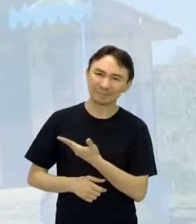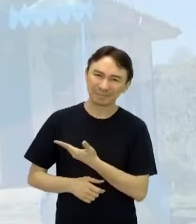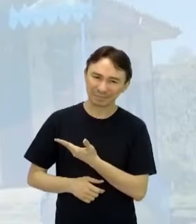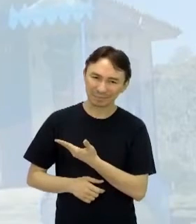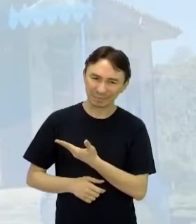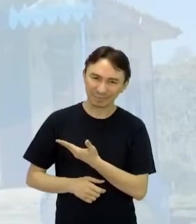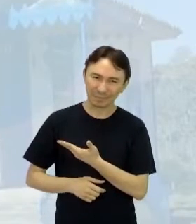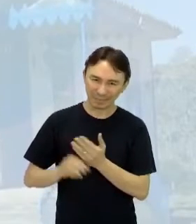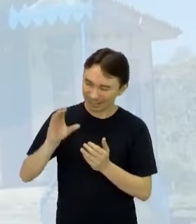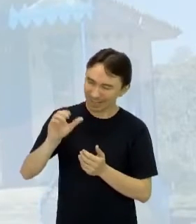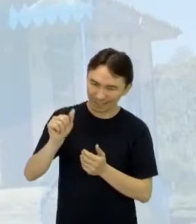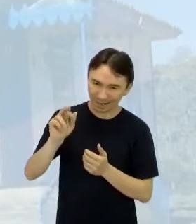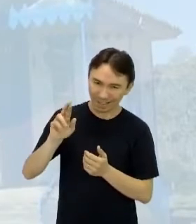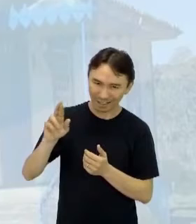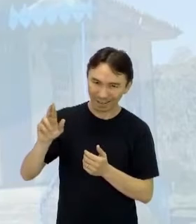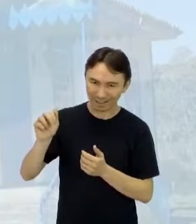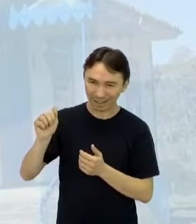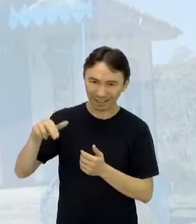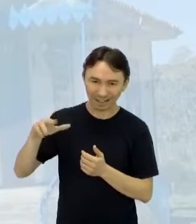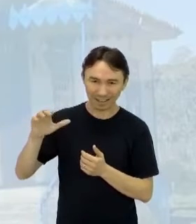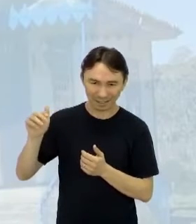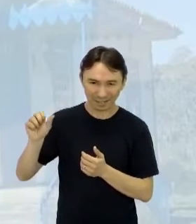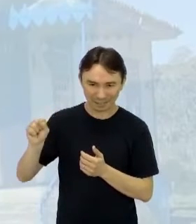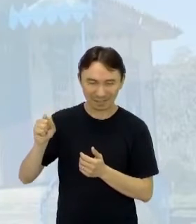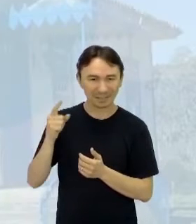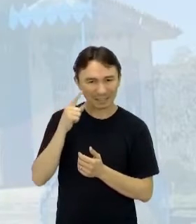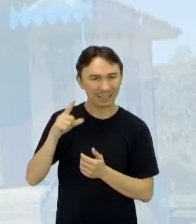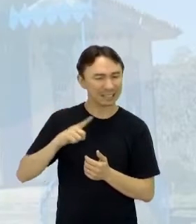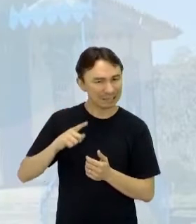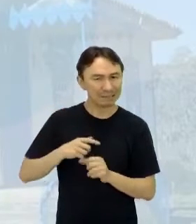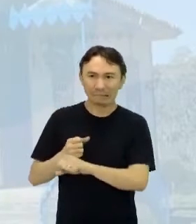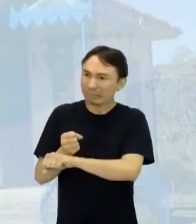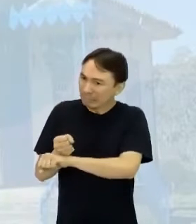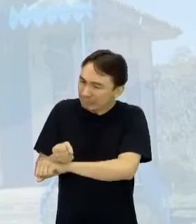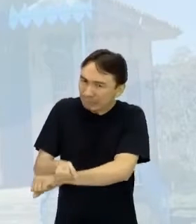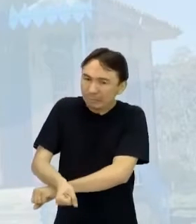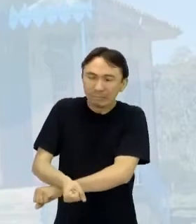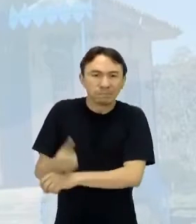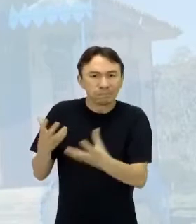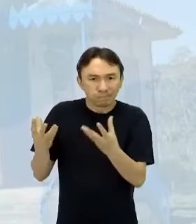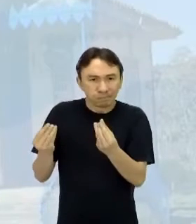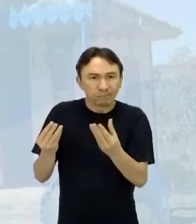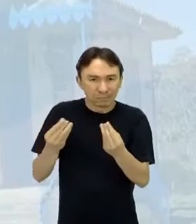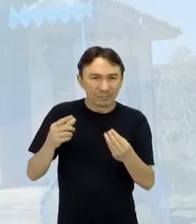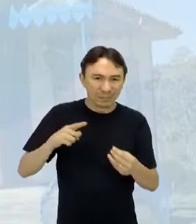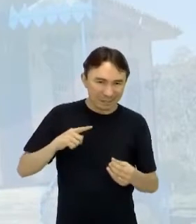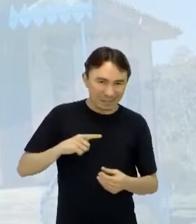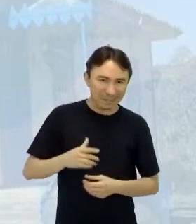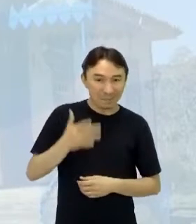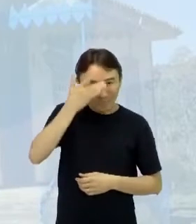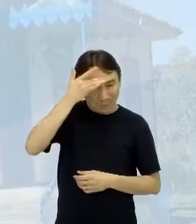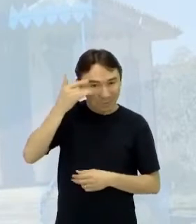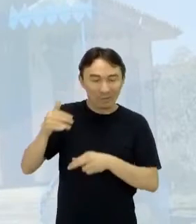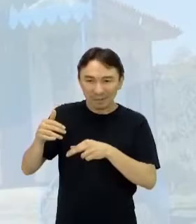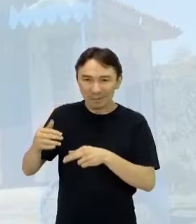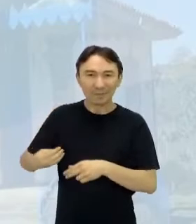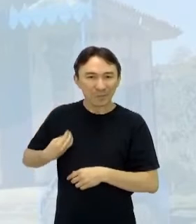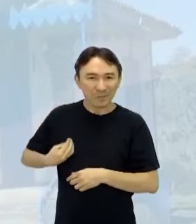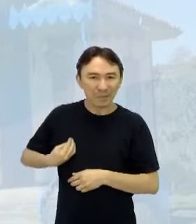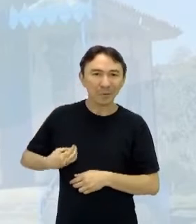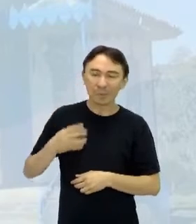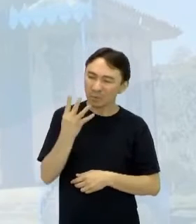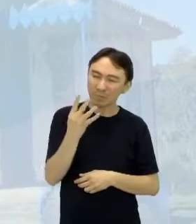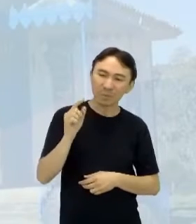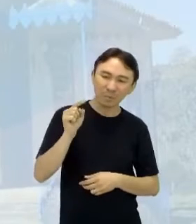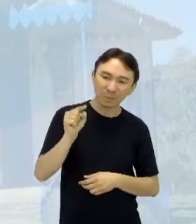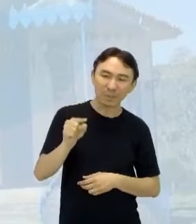A região de Carrancas, em Minas Gerais, ela tinha uma alta concentração de trabalho escravizado. Entre os 4.053 residentes da freguesia,